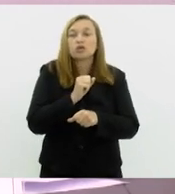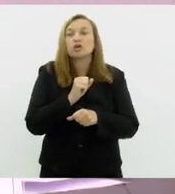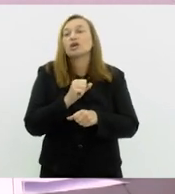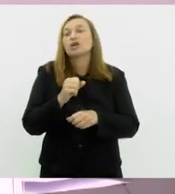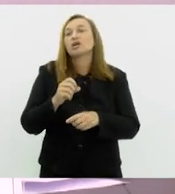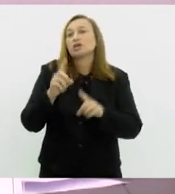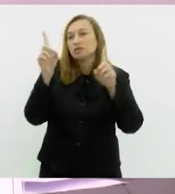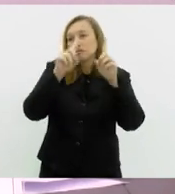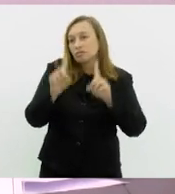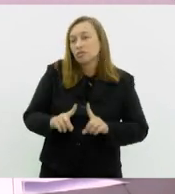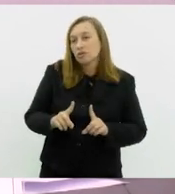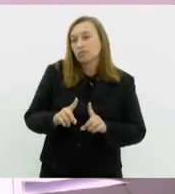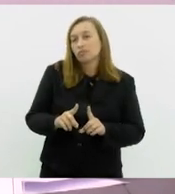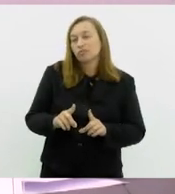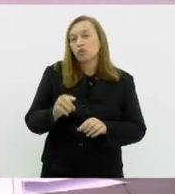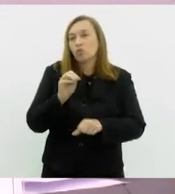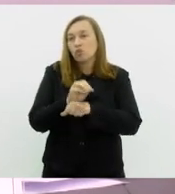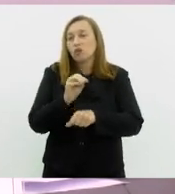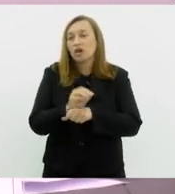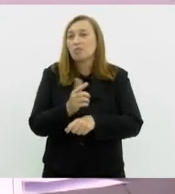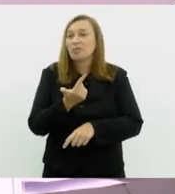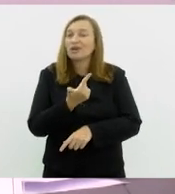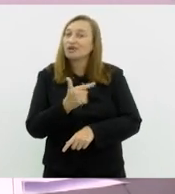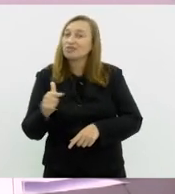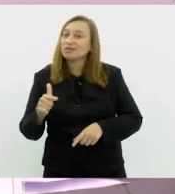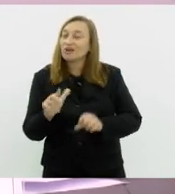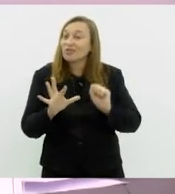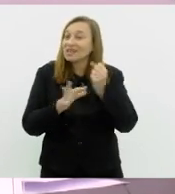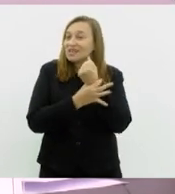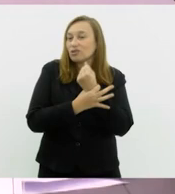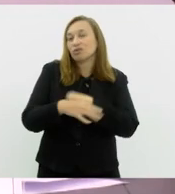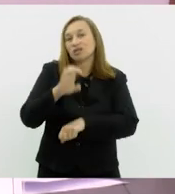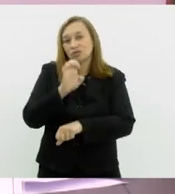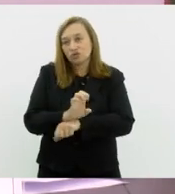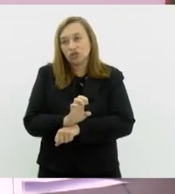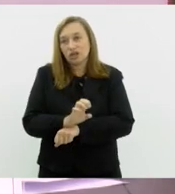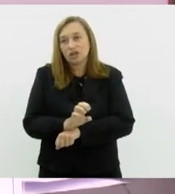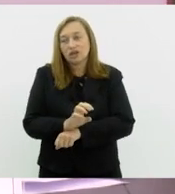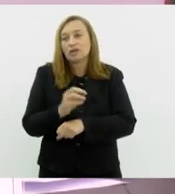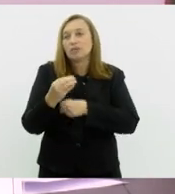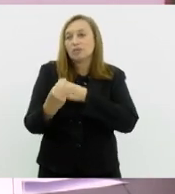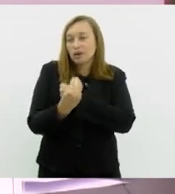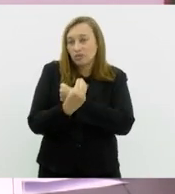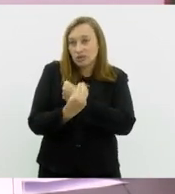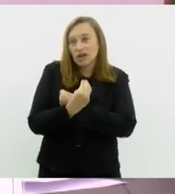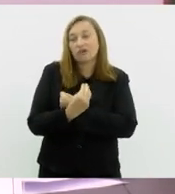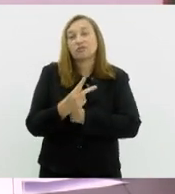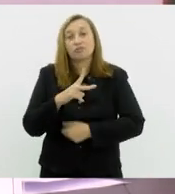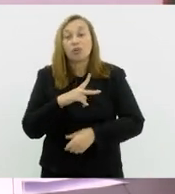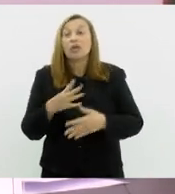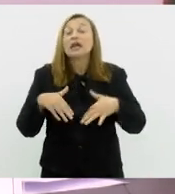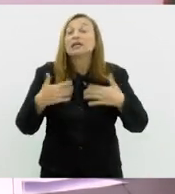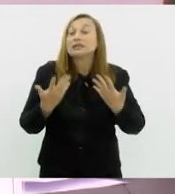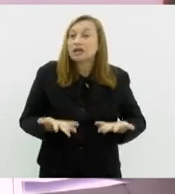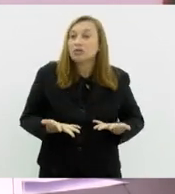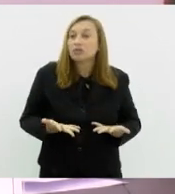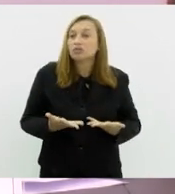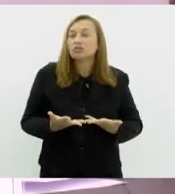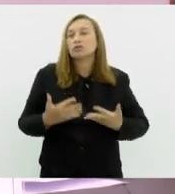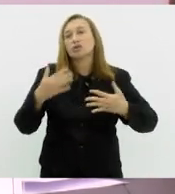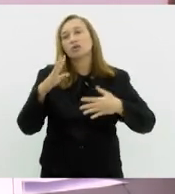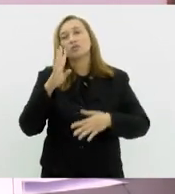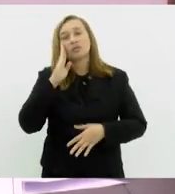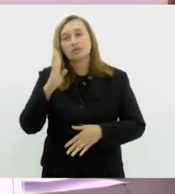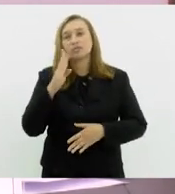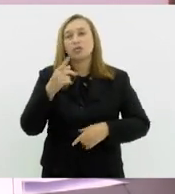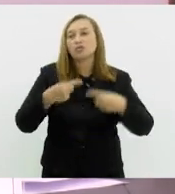com deficiência, só que ela não tem um respaldo do Estado nem para esse cuidado e nem para cuidar de si. Então, é central o debate